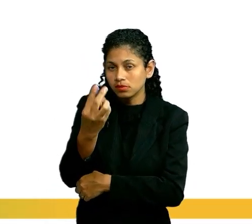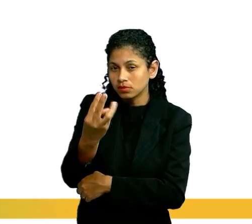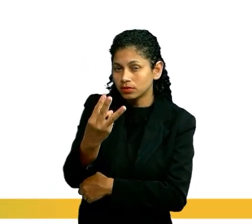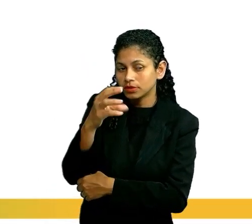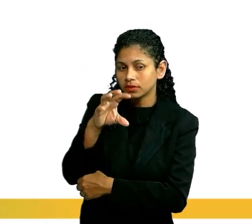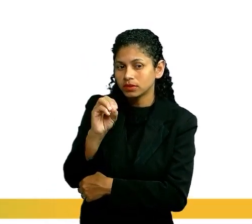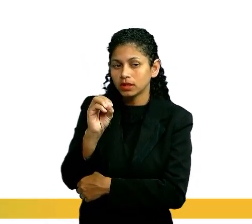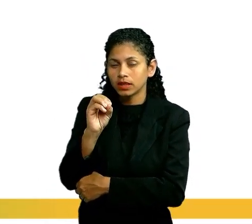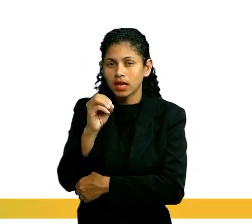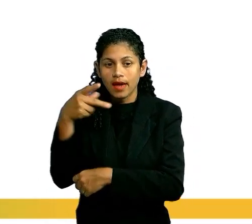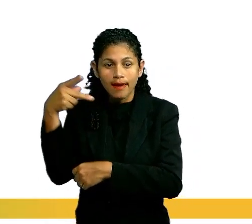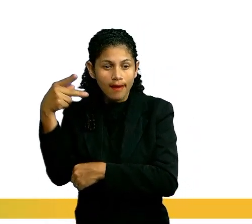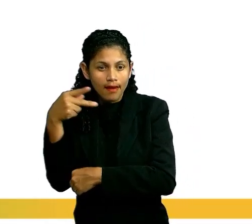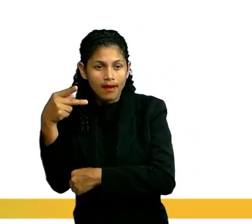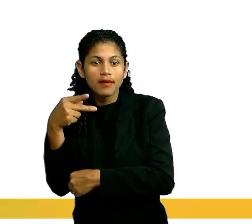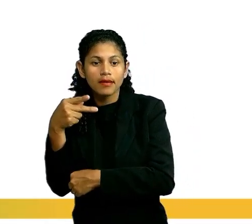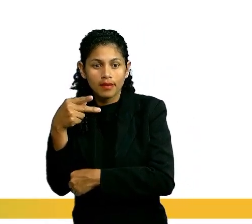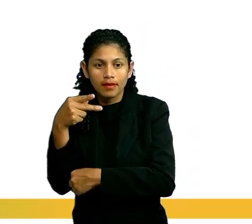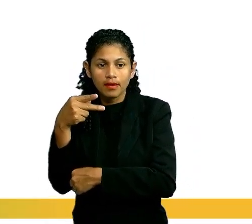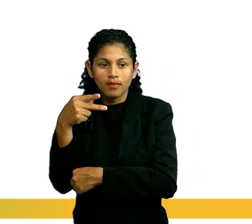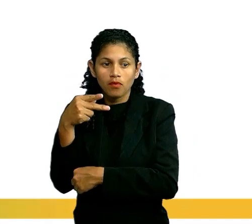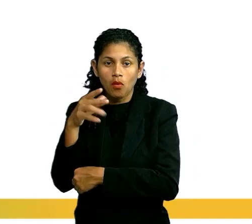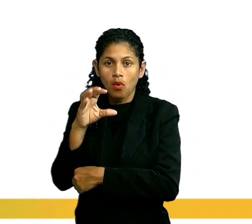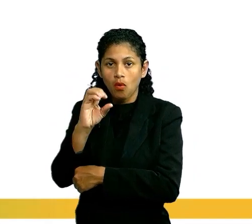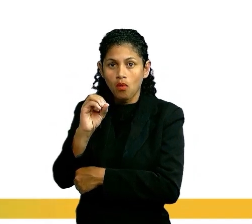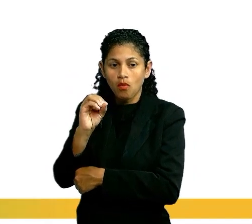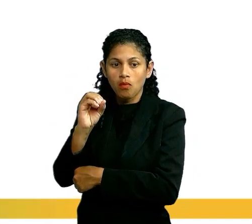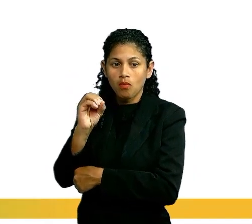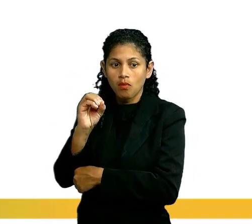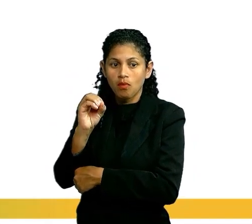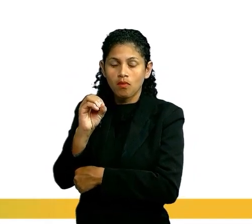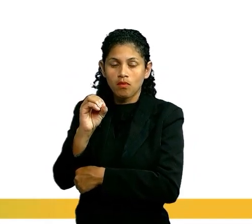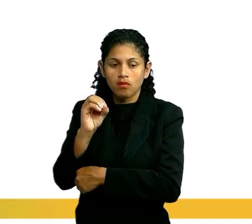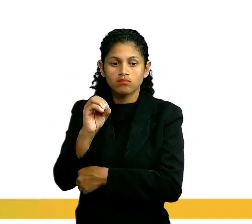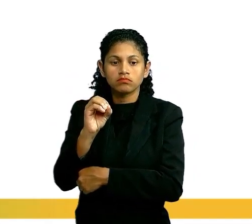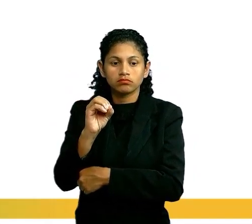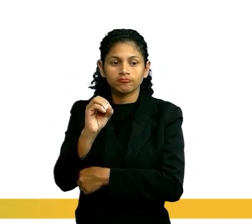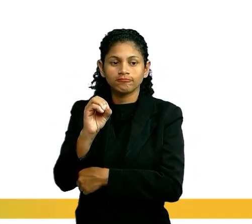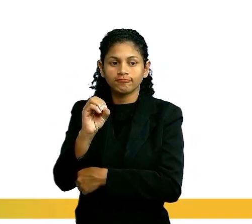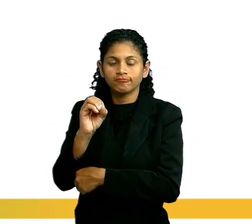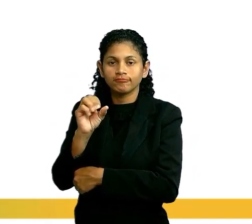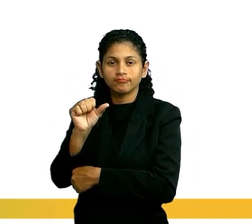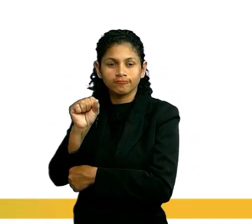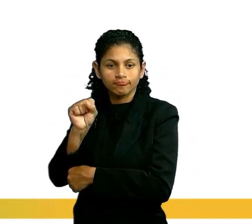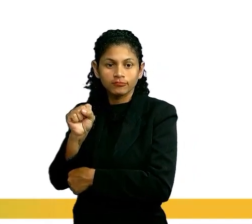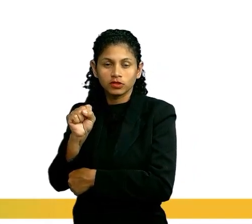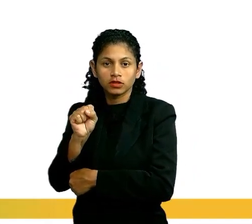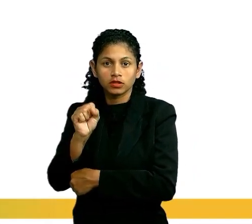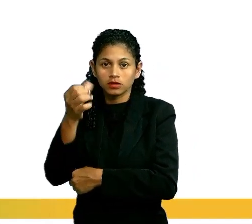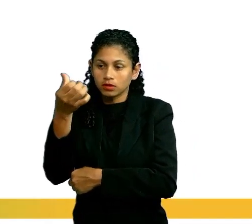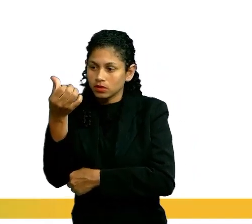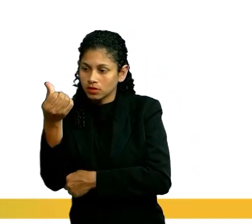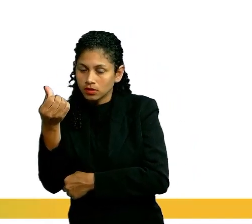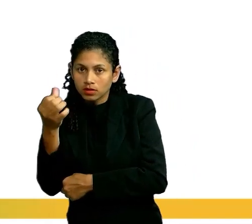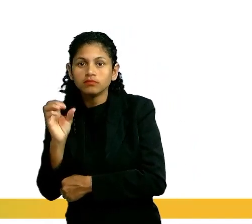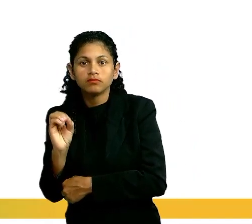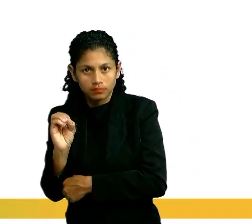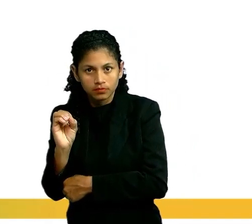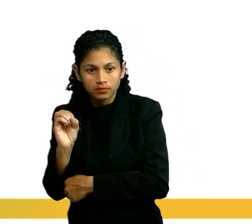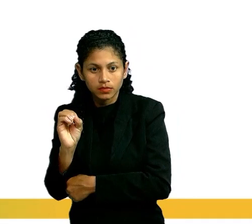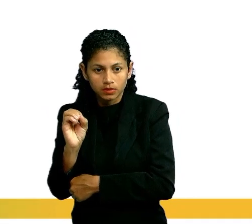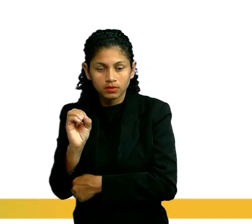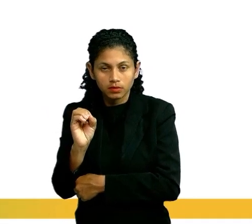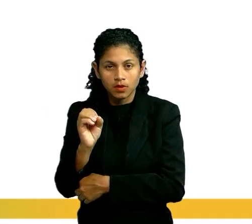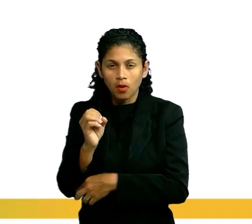de 60 é igual ao cosseno de 30? Tá? Isso aqui, se você souber um, tu memoriza o outro. E o cosseno e o seno